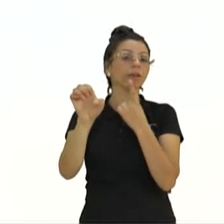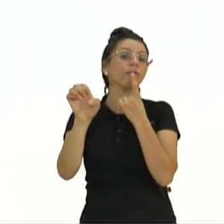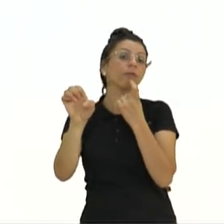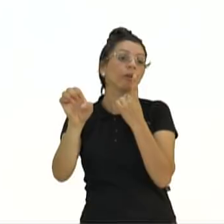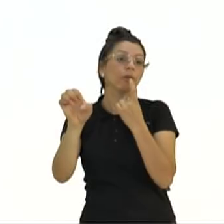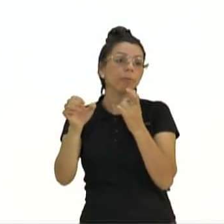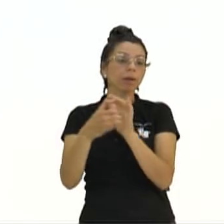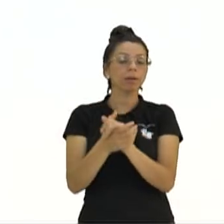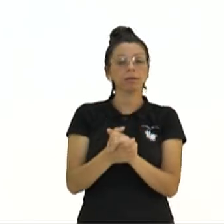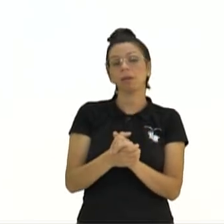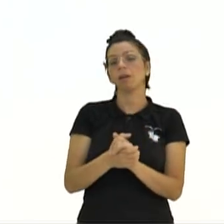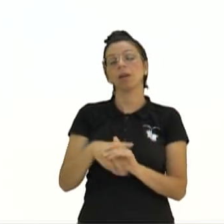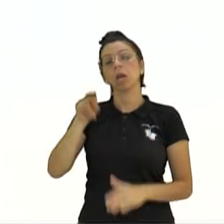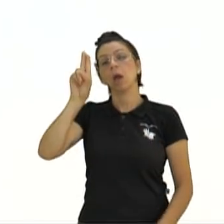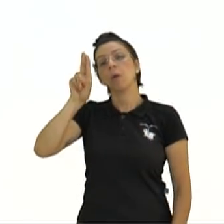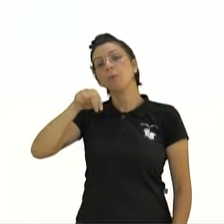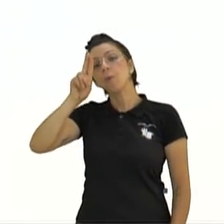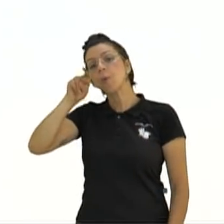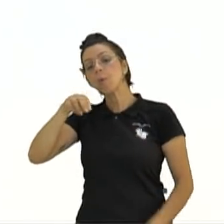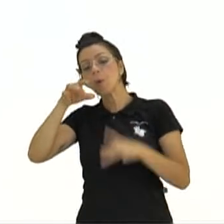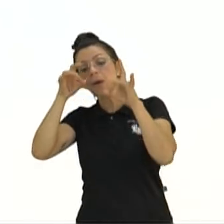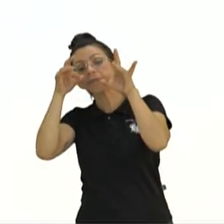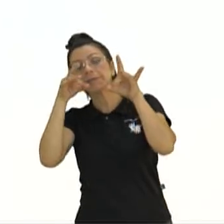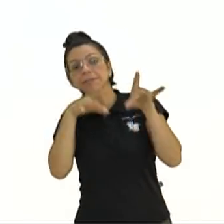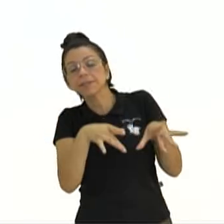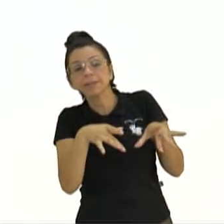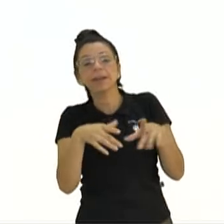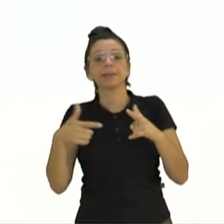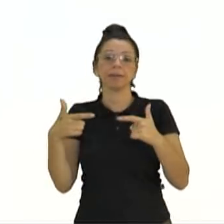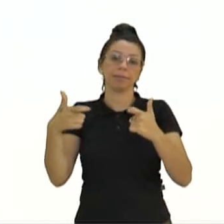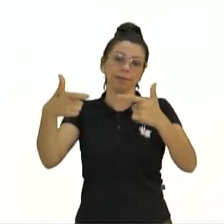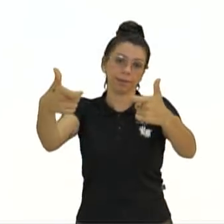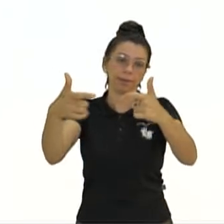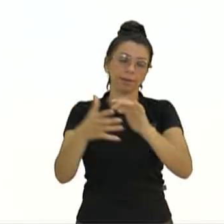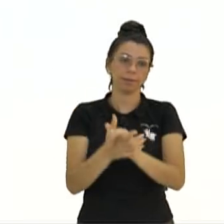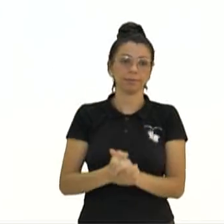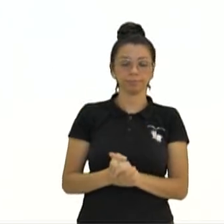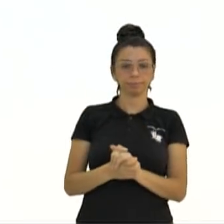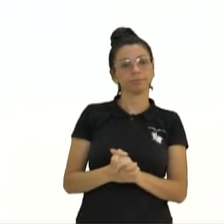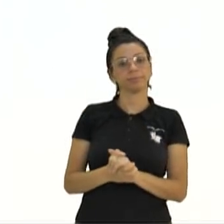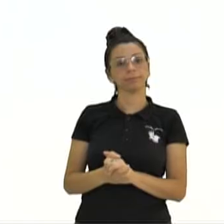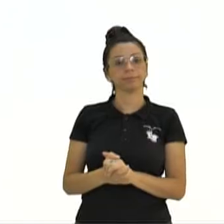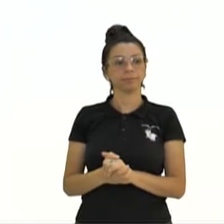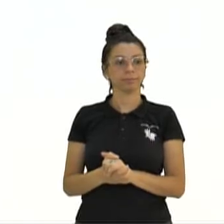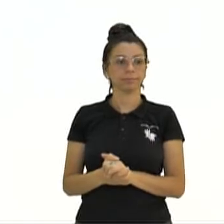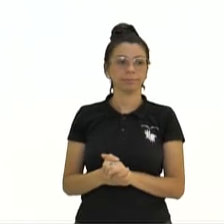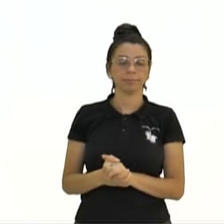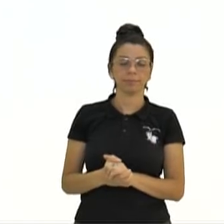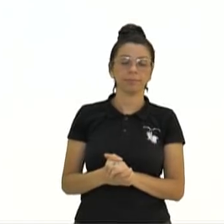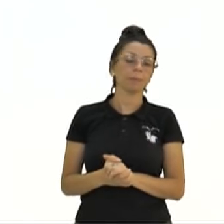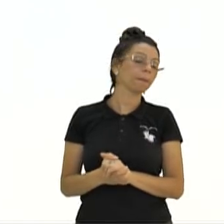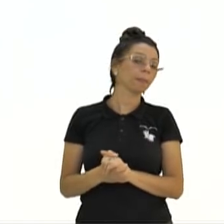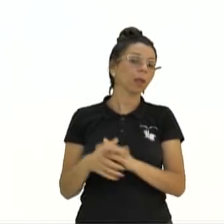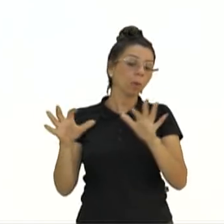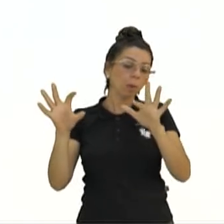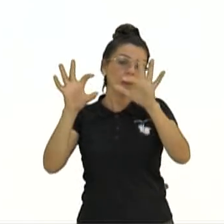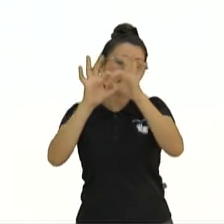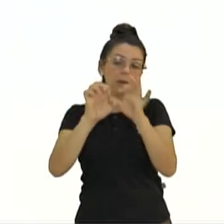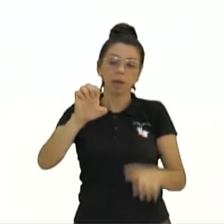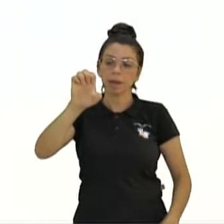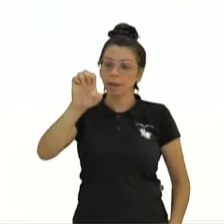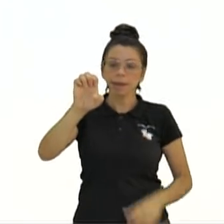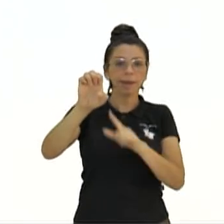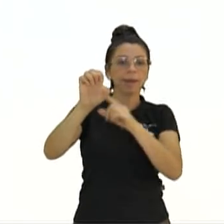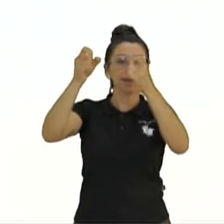lado uma boa batalha. A conjunção E, que liga as duas orações, é letra A,